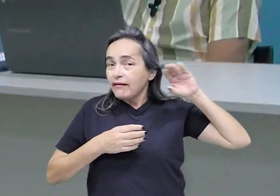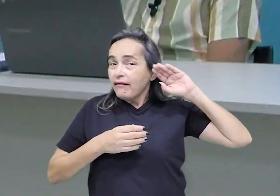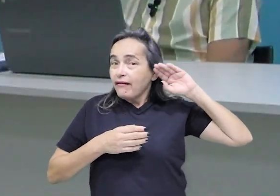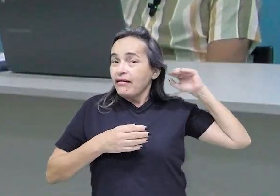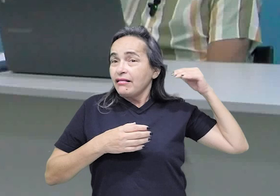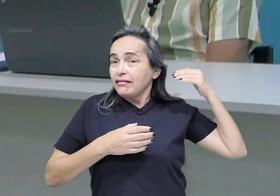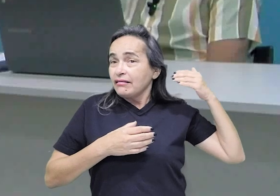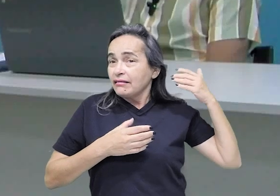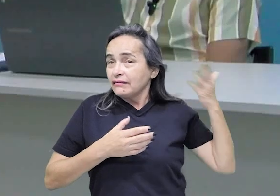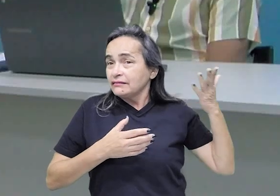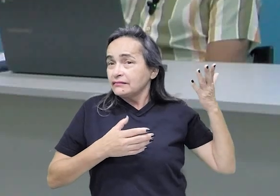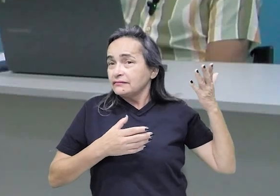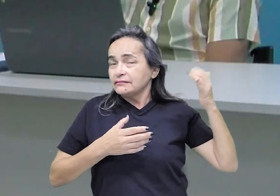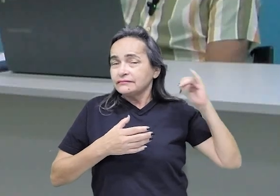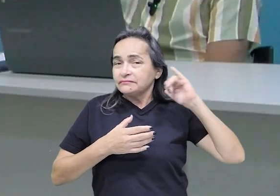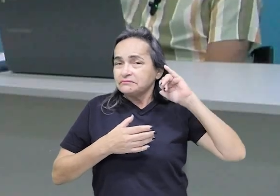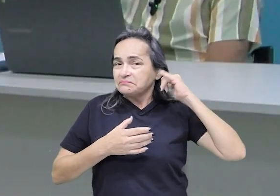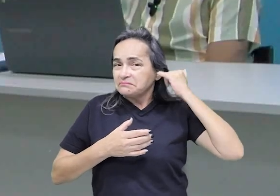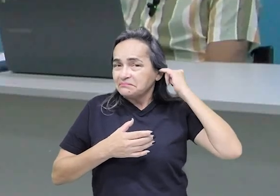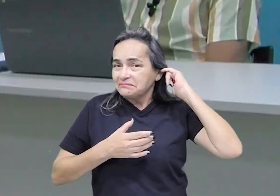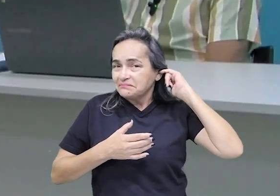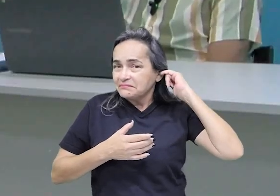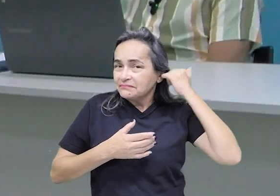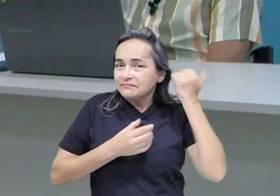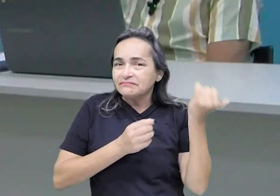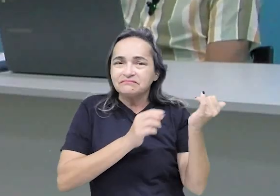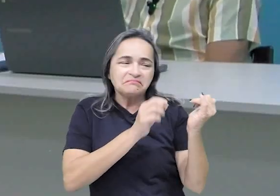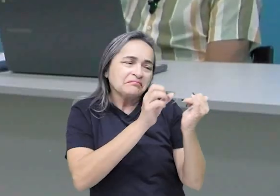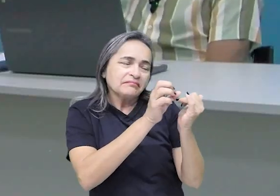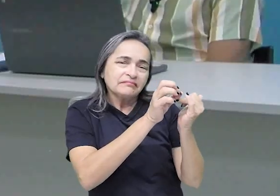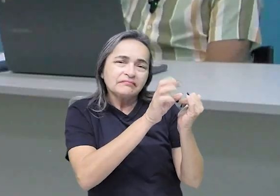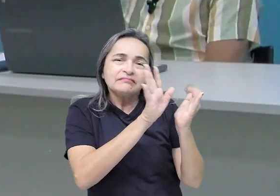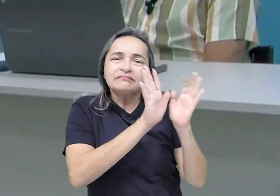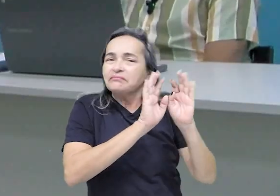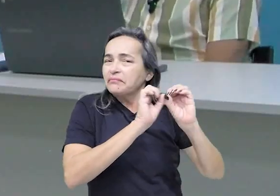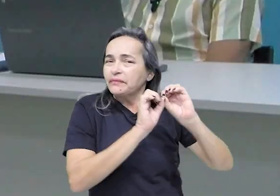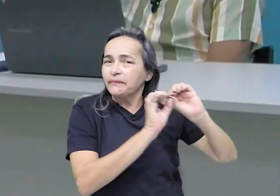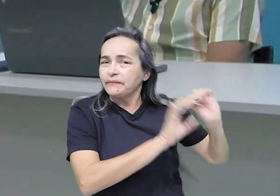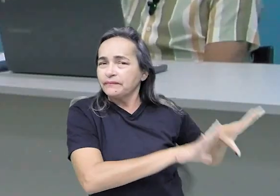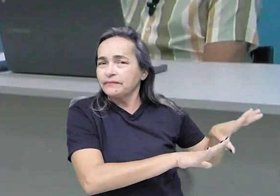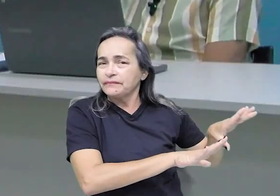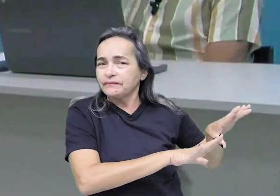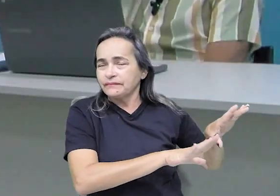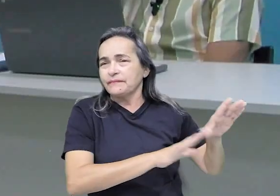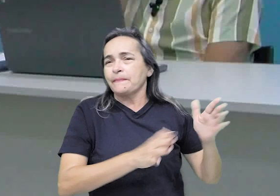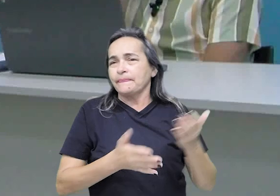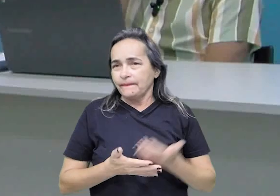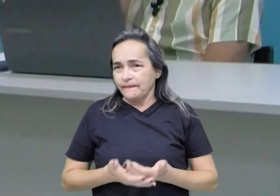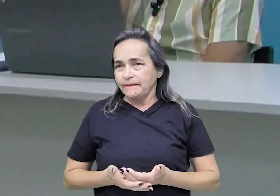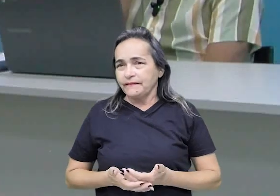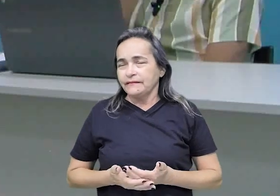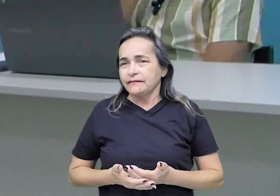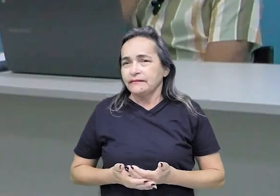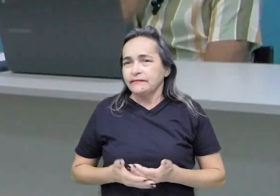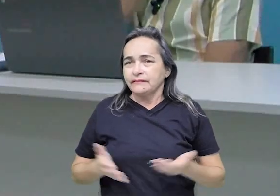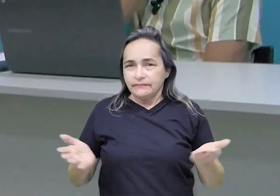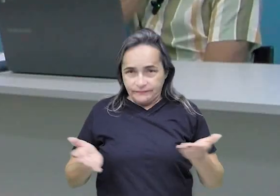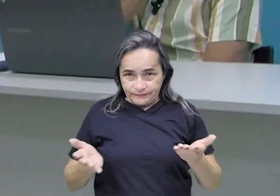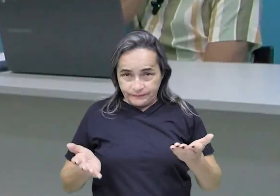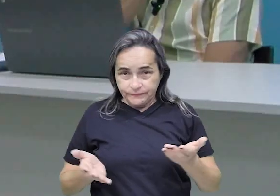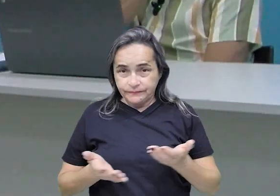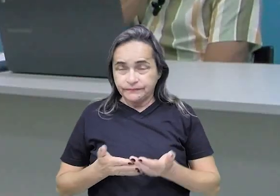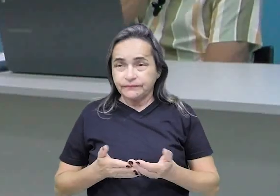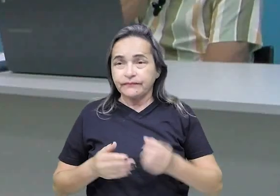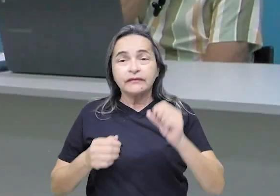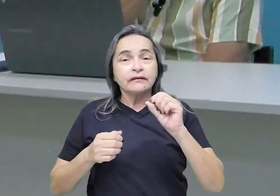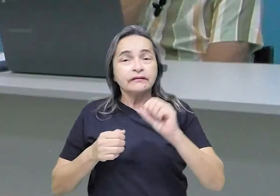fora, eu posso simplesmente pegar a toalha, né, no banho e fazer isso daqui, que é muito indicado que a gente faça a limpeza do